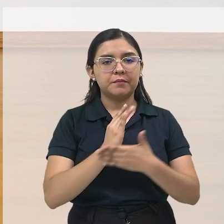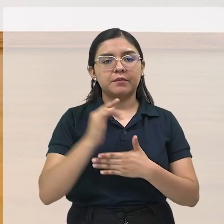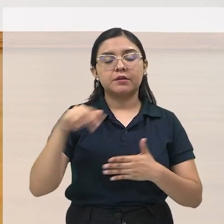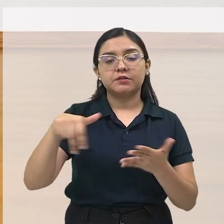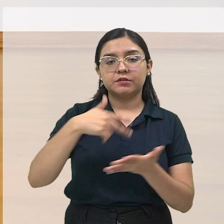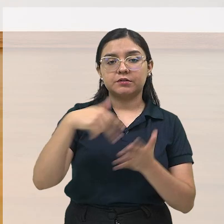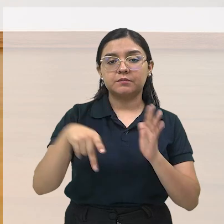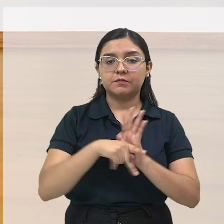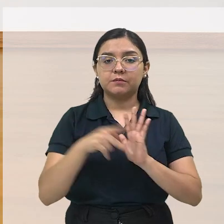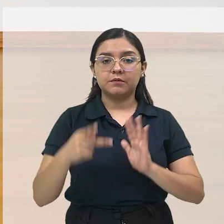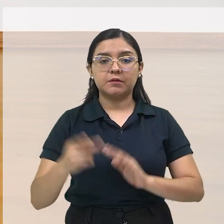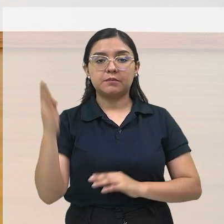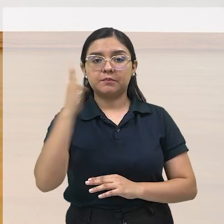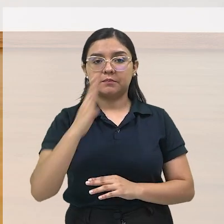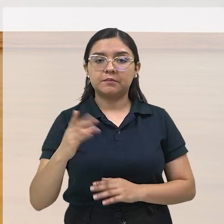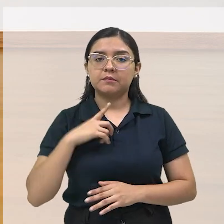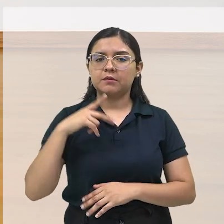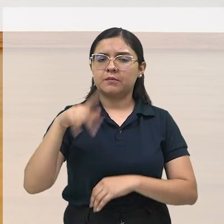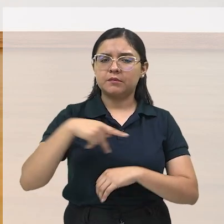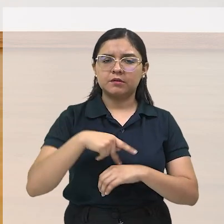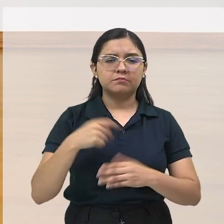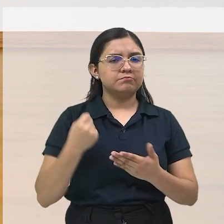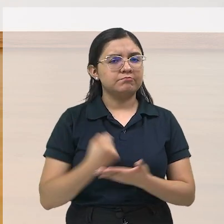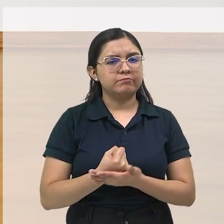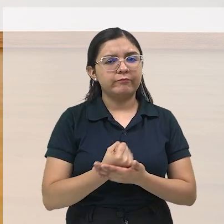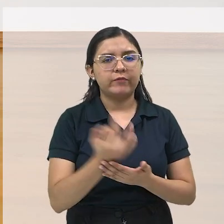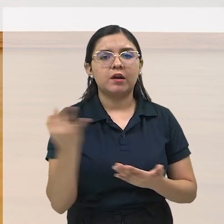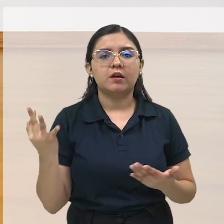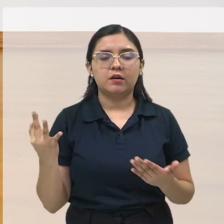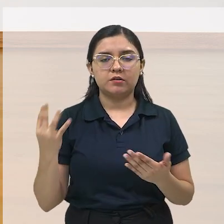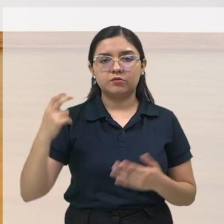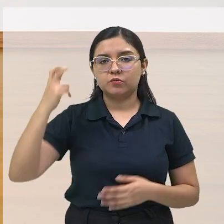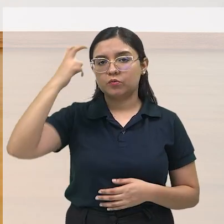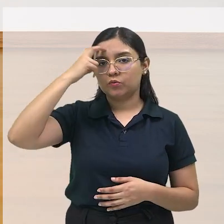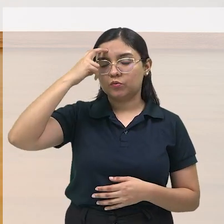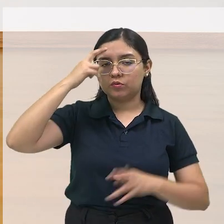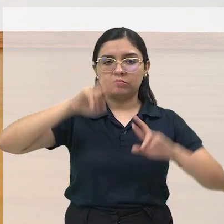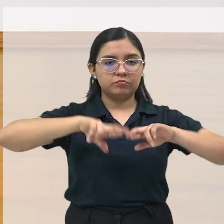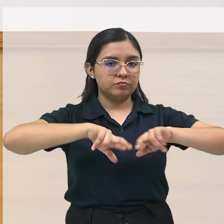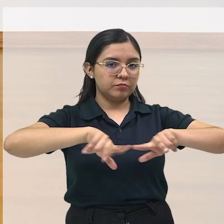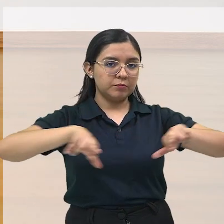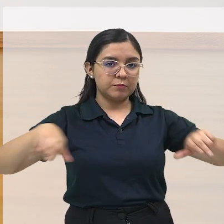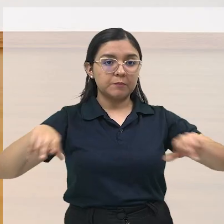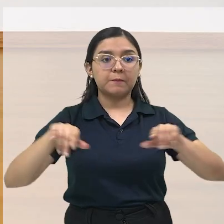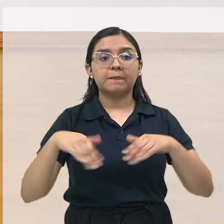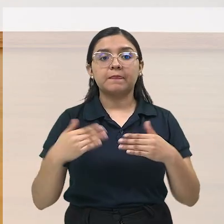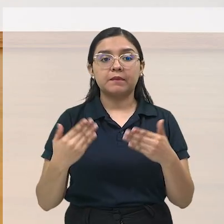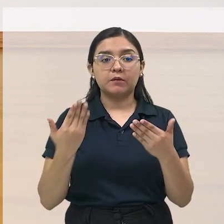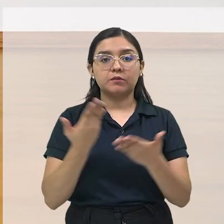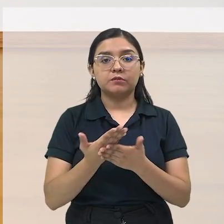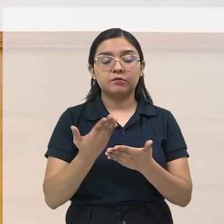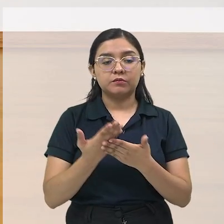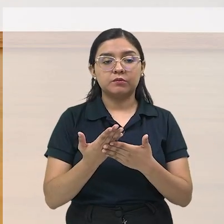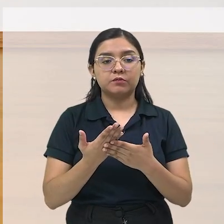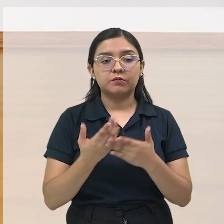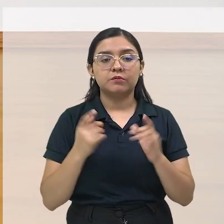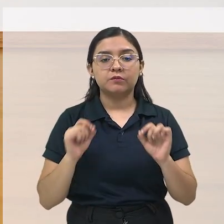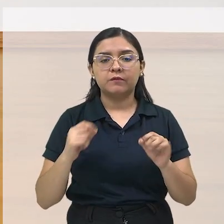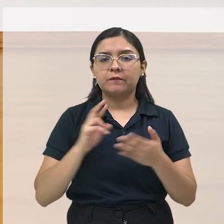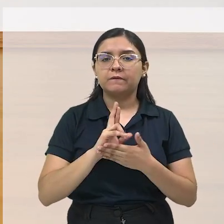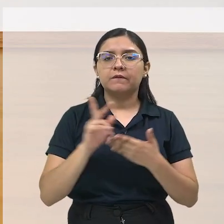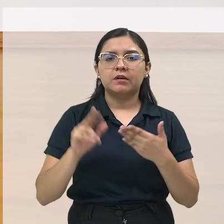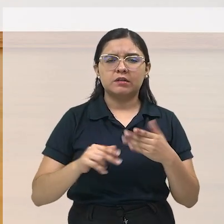danças brasileiras. O nosso país ele é muito rico, né, em culturas, em diversidade, e a gente falou algumas danças,